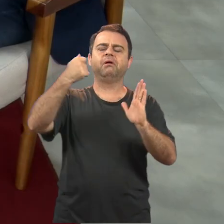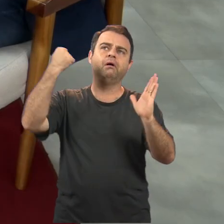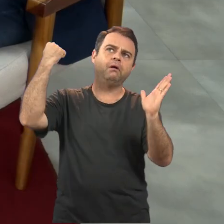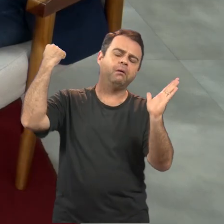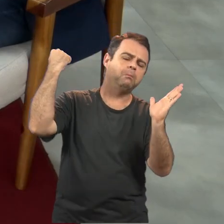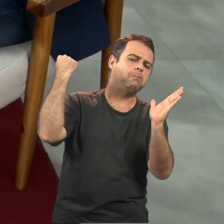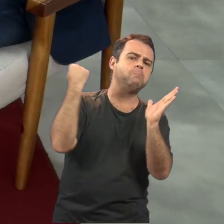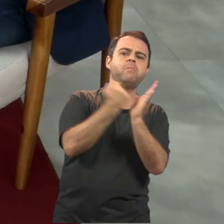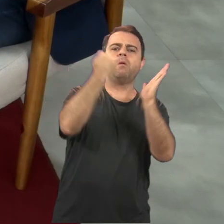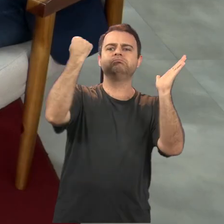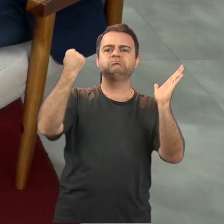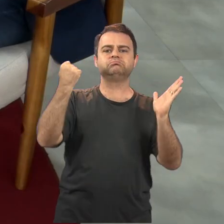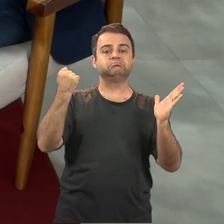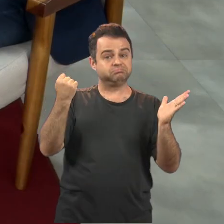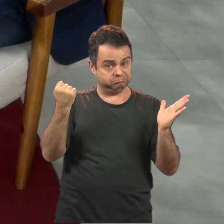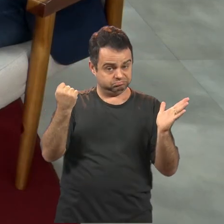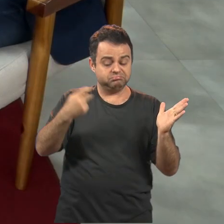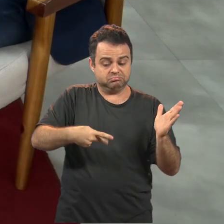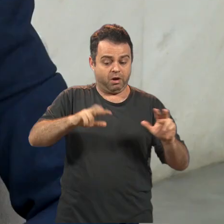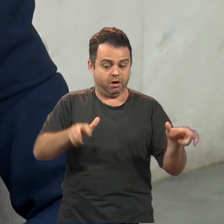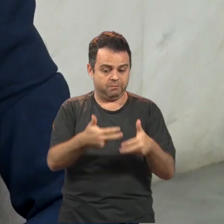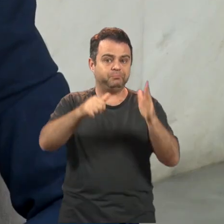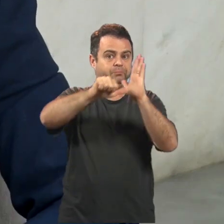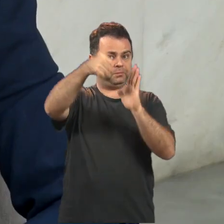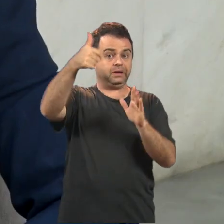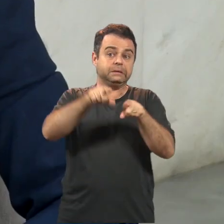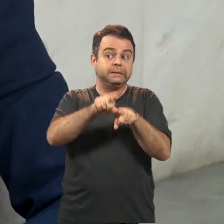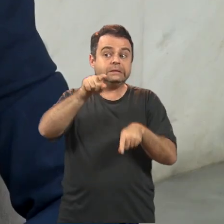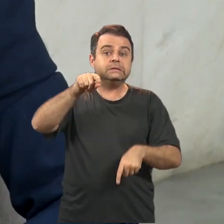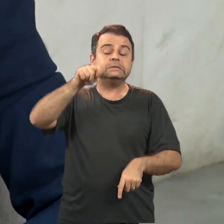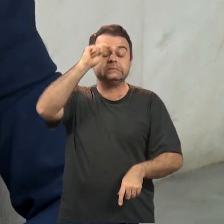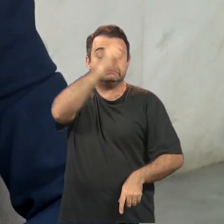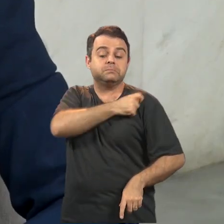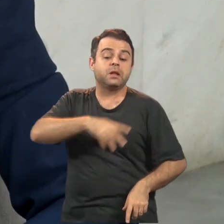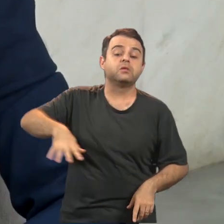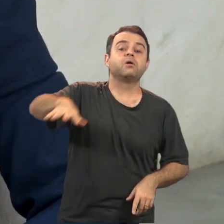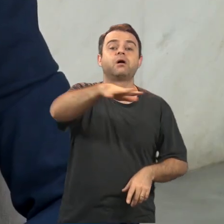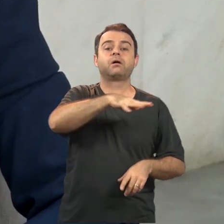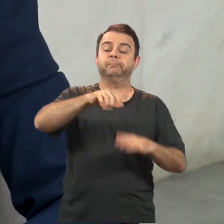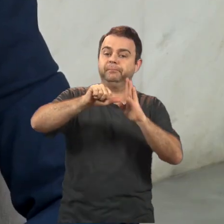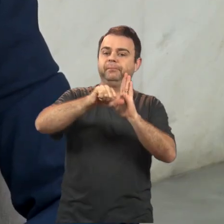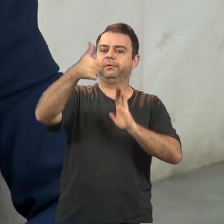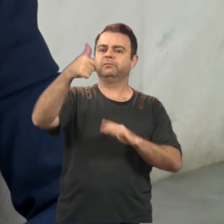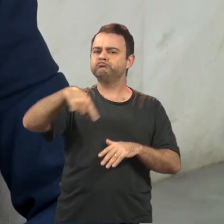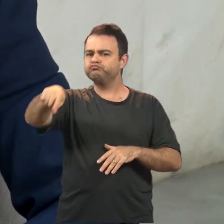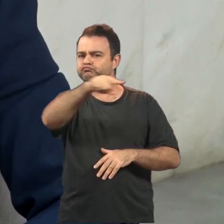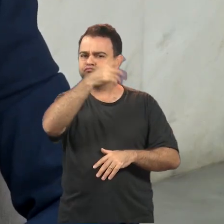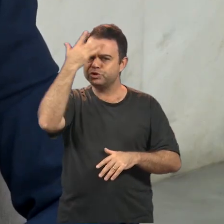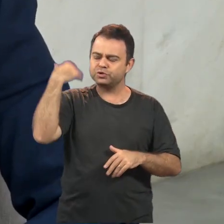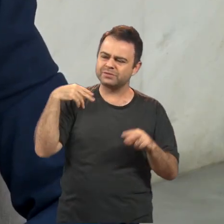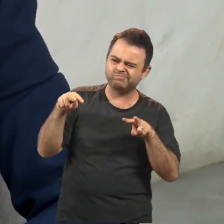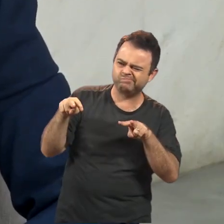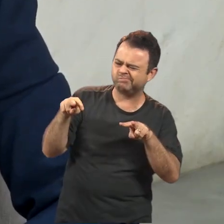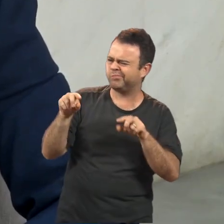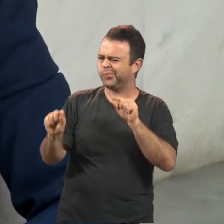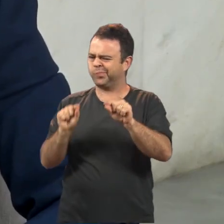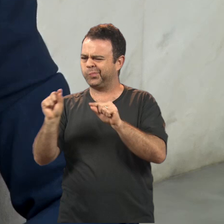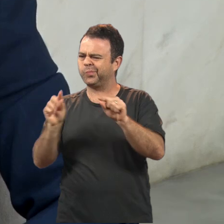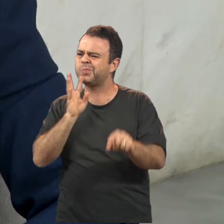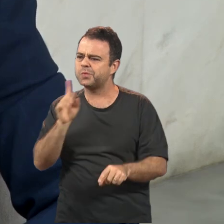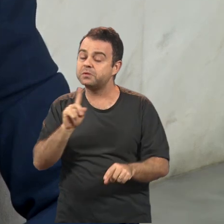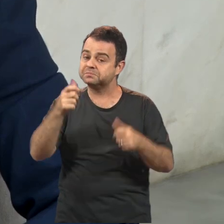casa e também um marco para São José do Rio Preto. As pessoas que não conhecem um pouquinho, é importante dizer a importância